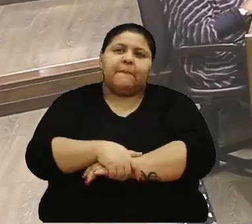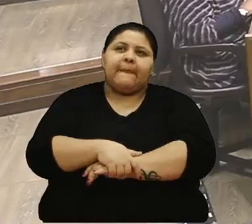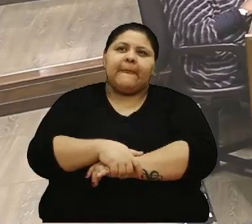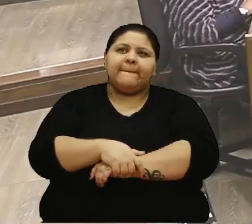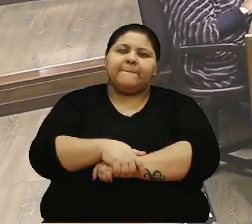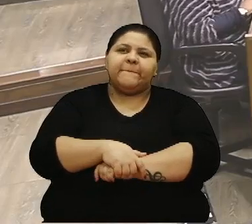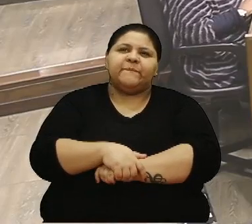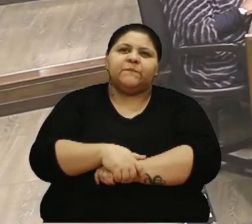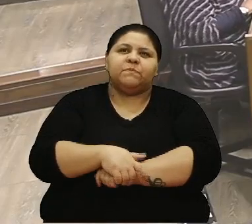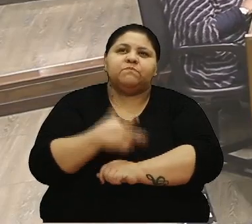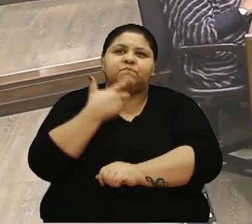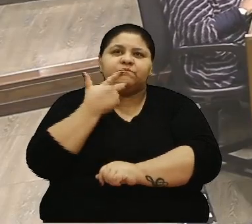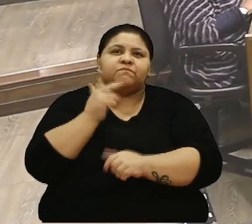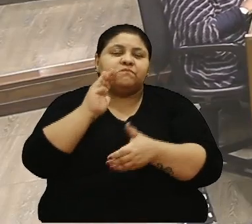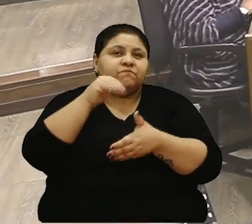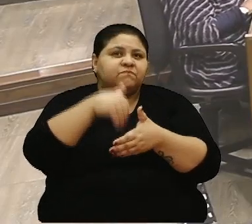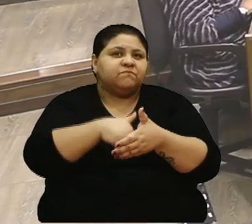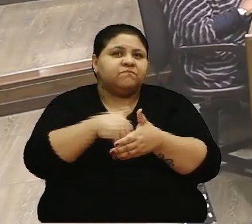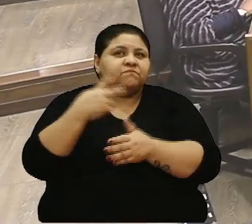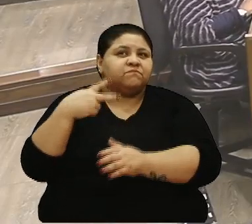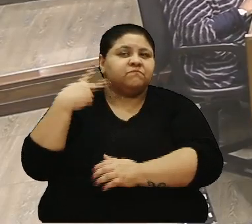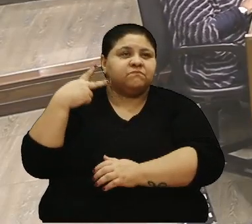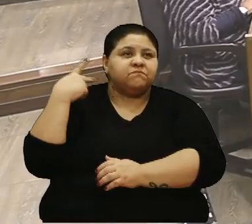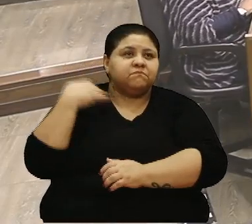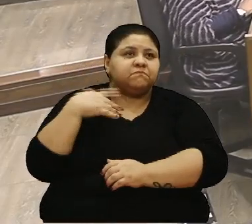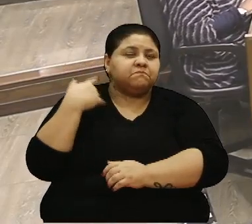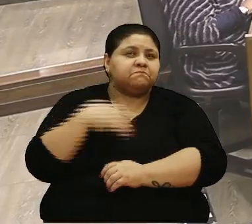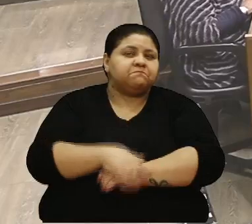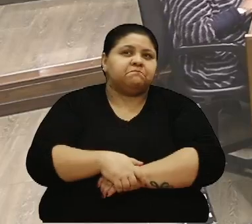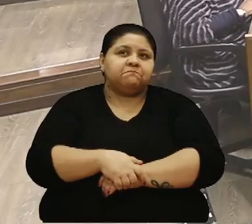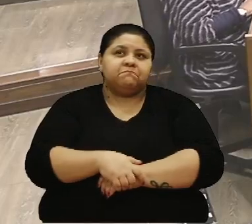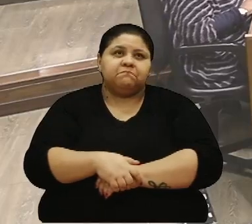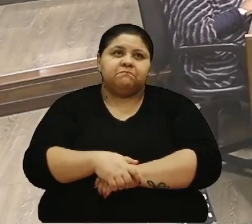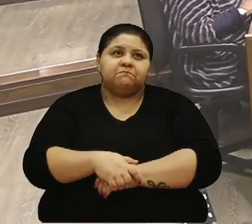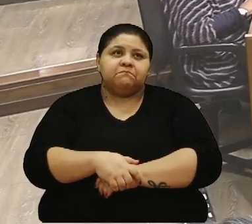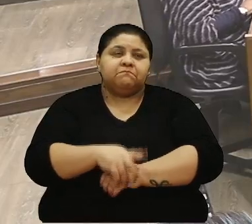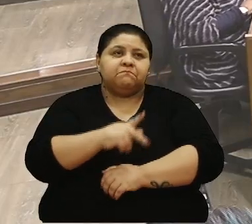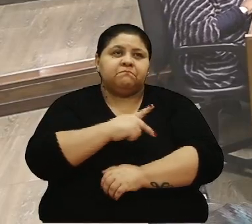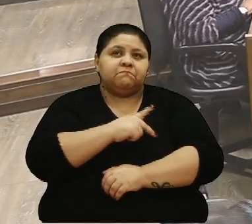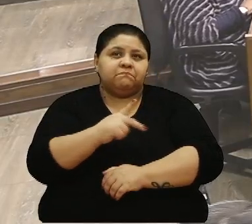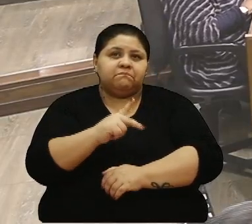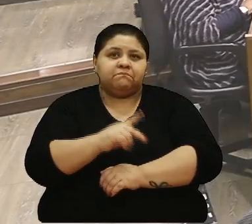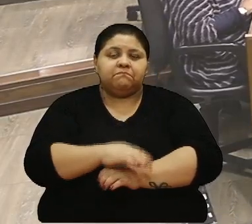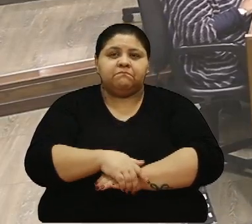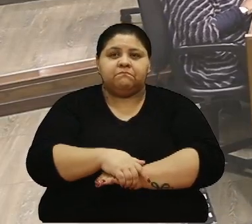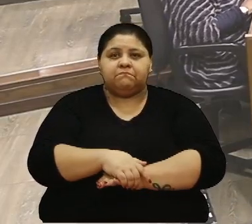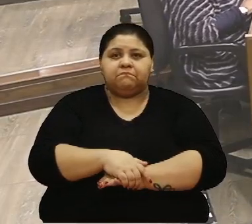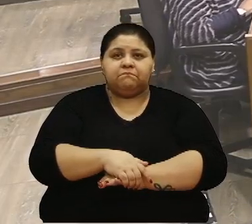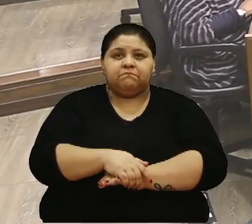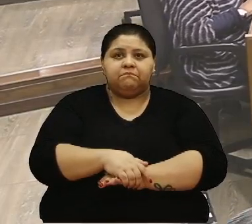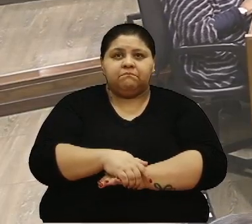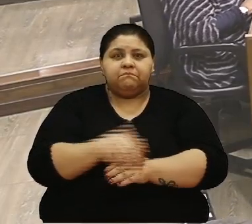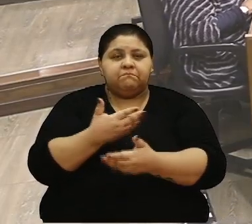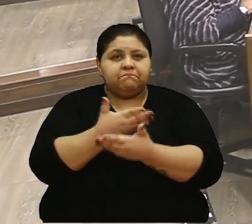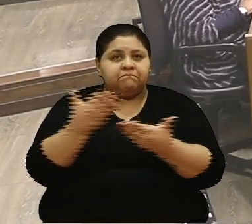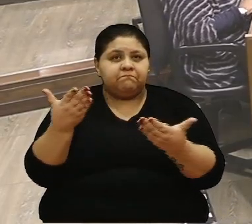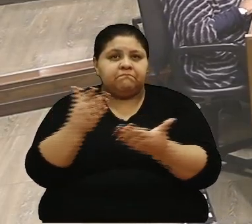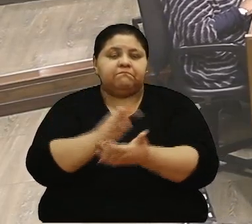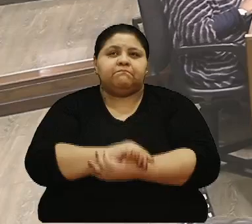Pedro Rodrigues, em declaração de voto, vereadora Andressa Marques. Senhor presidente, nobres